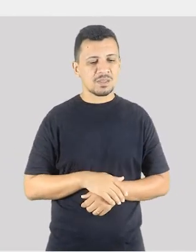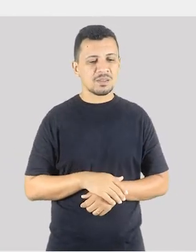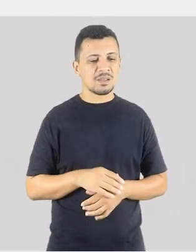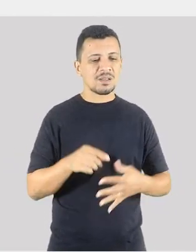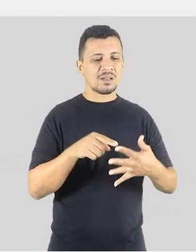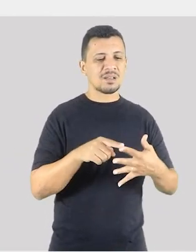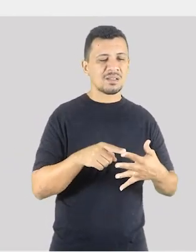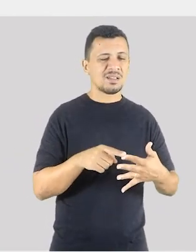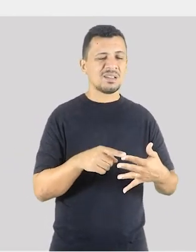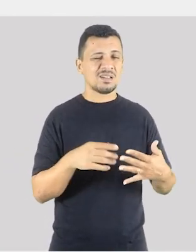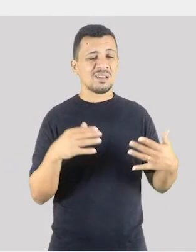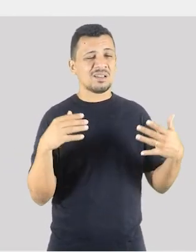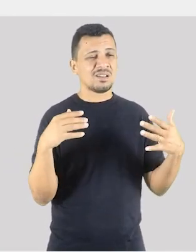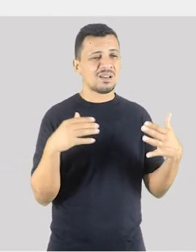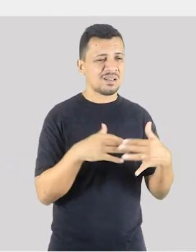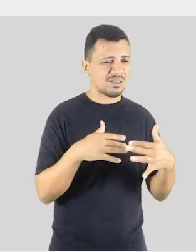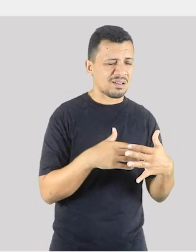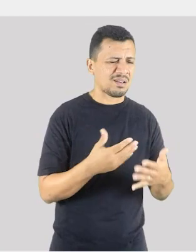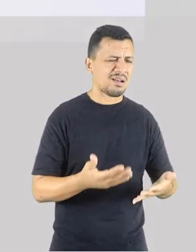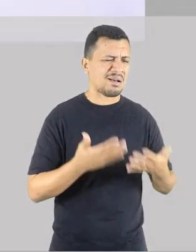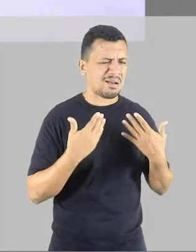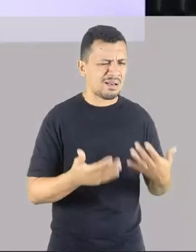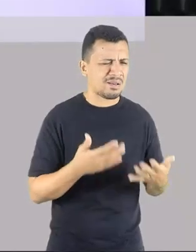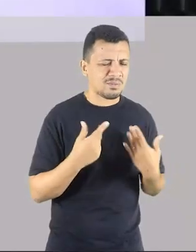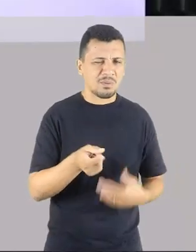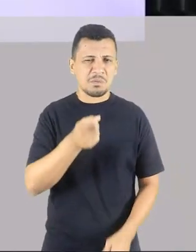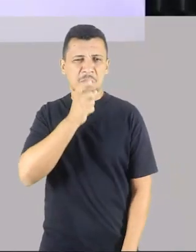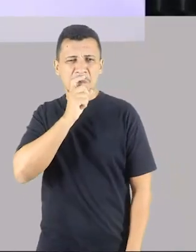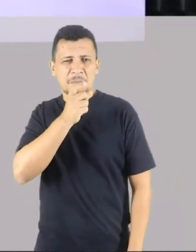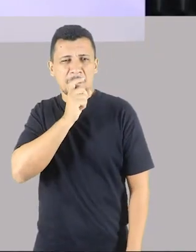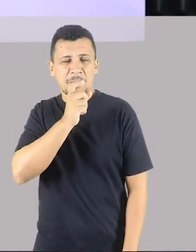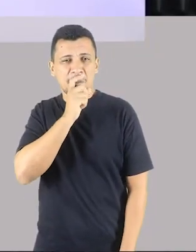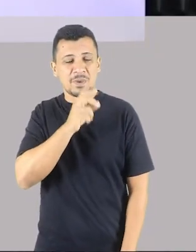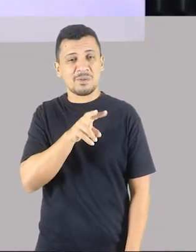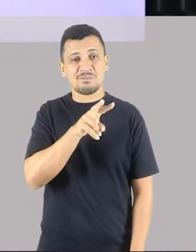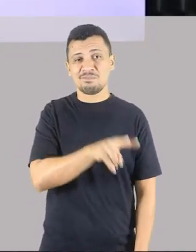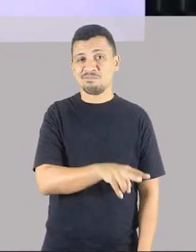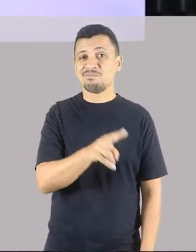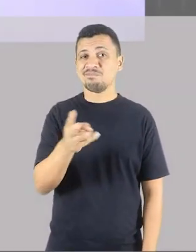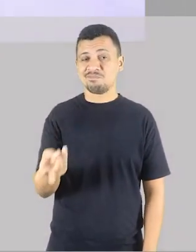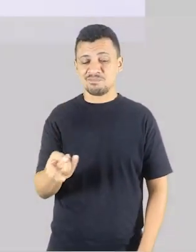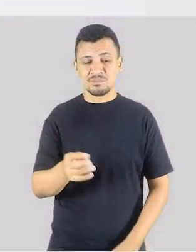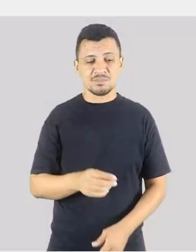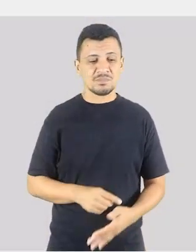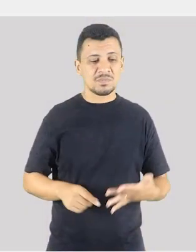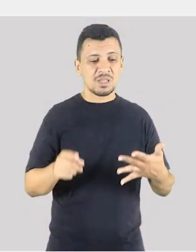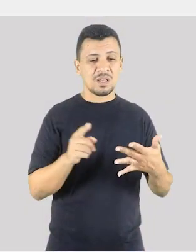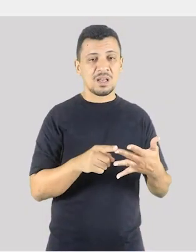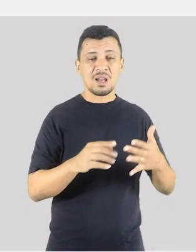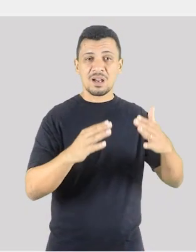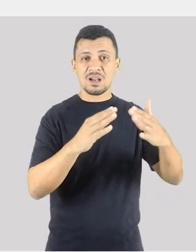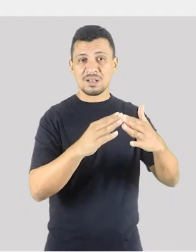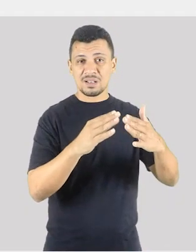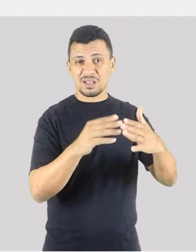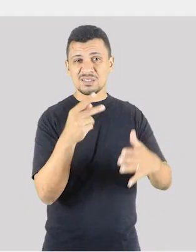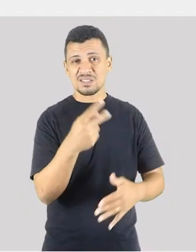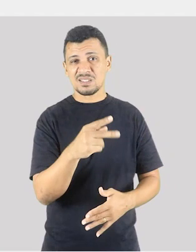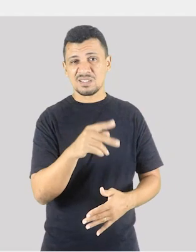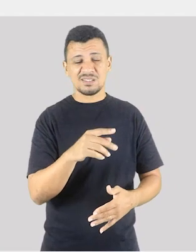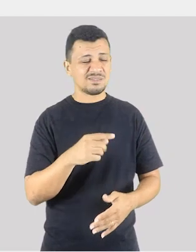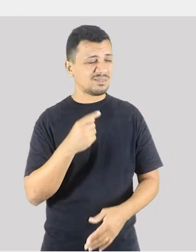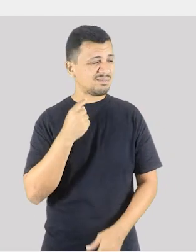calor insuportável. Frio e calor, isso não é metáfora, isso é antítese. A casa onde ele mora é um verdadeiro